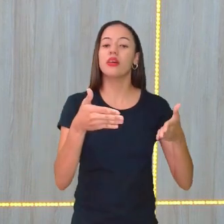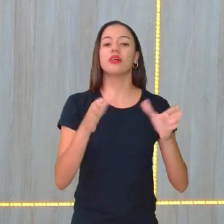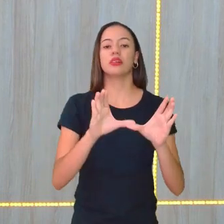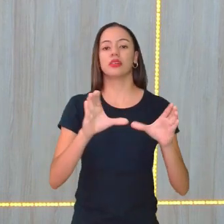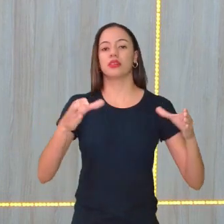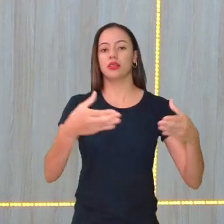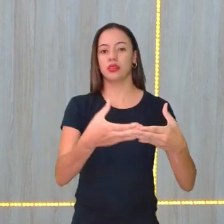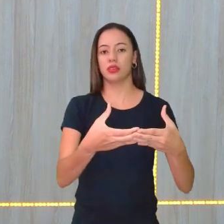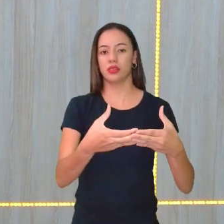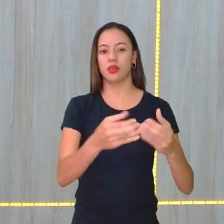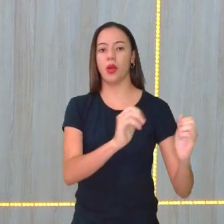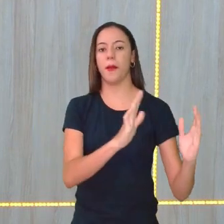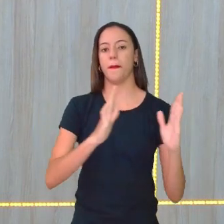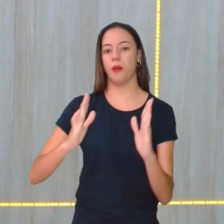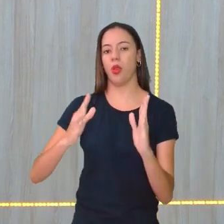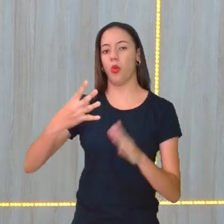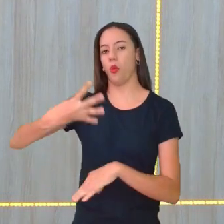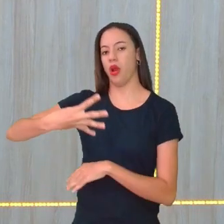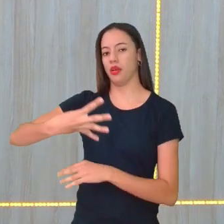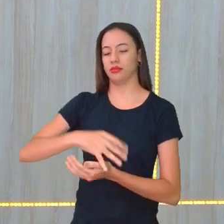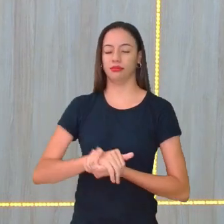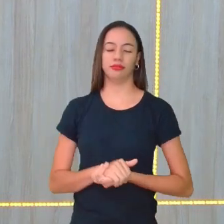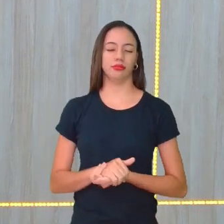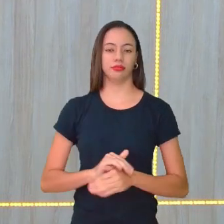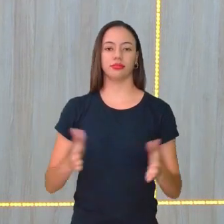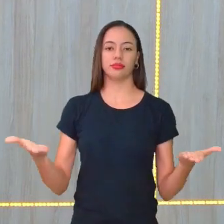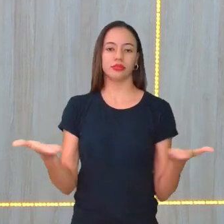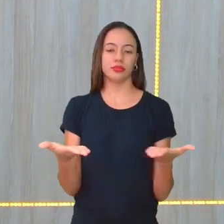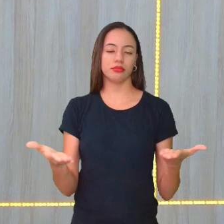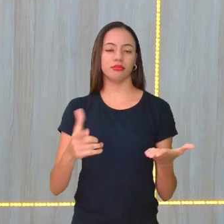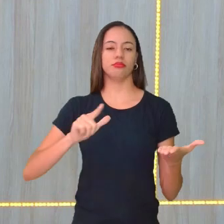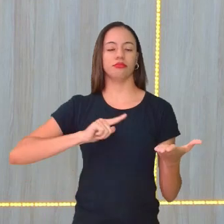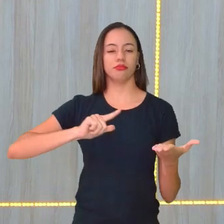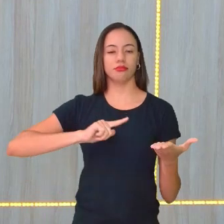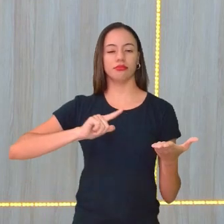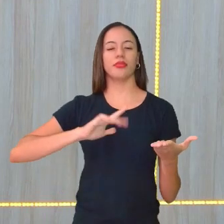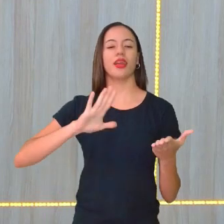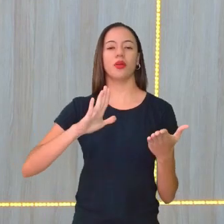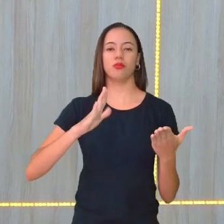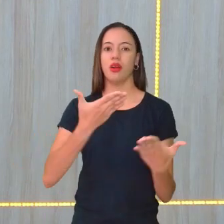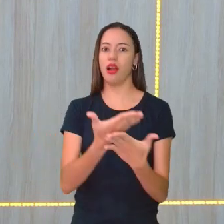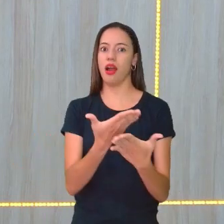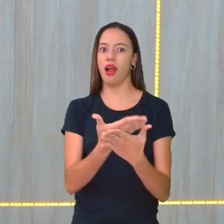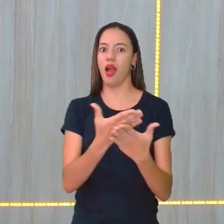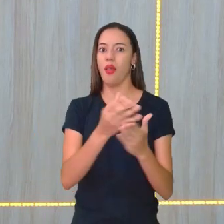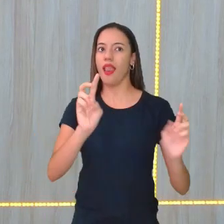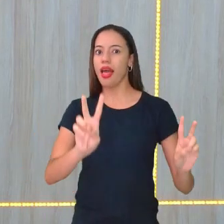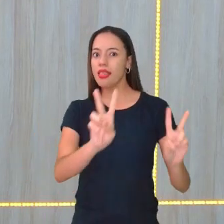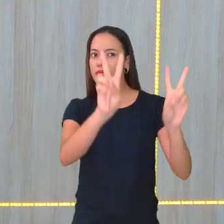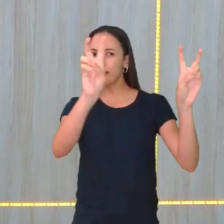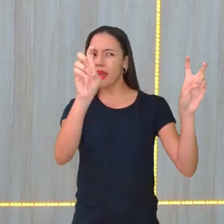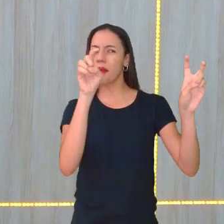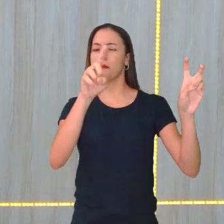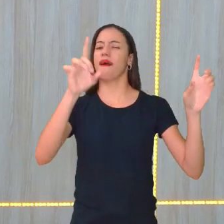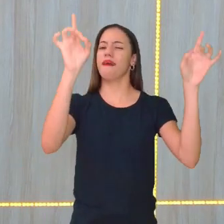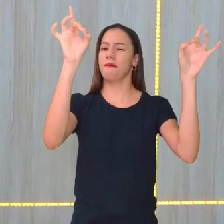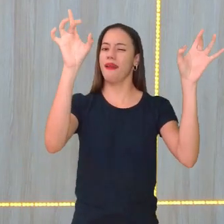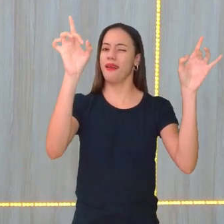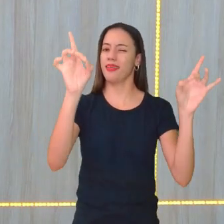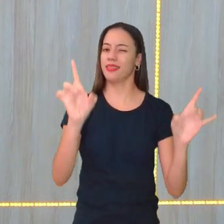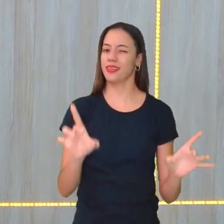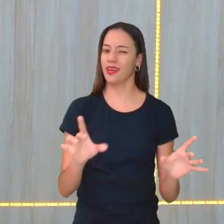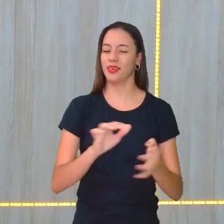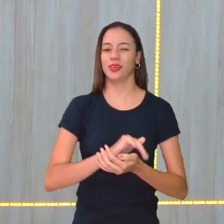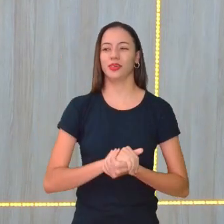turmas do módulo 4. E hoje a gente vai ter uma aula temática, a gente vai ter uma aula especial aqui. A